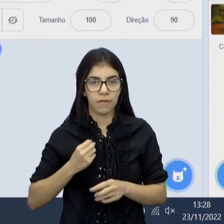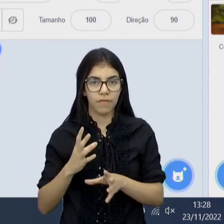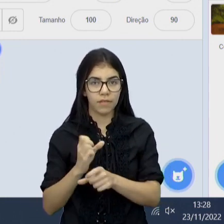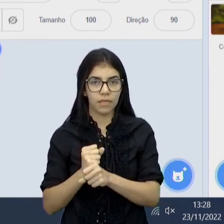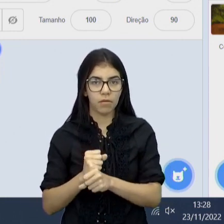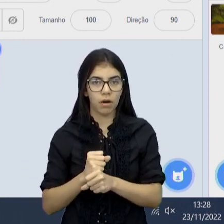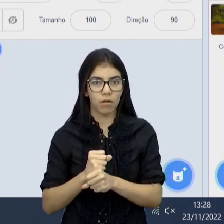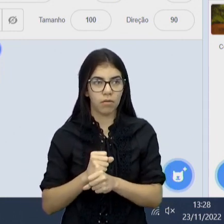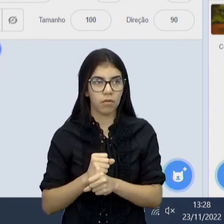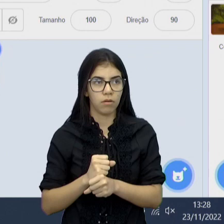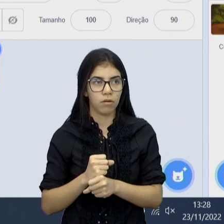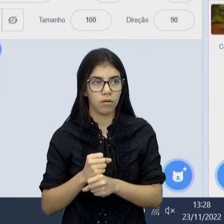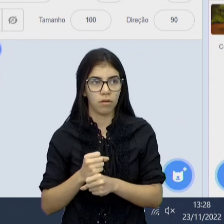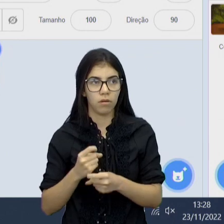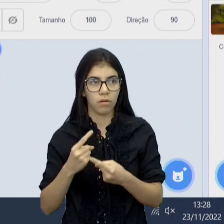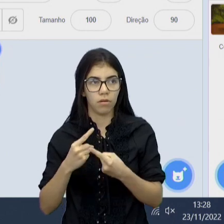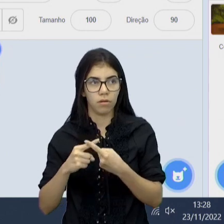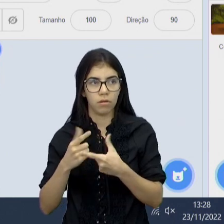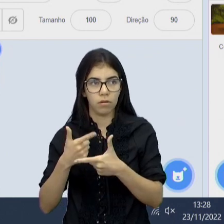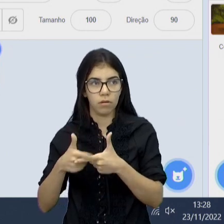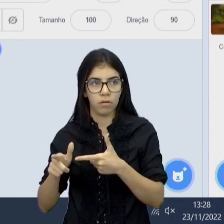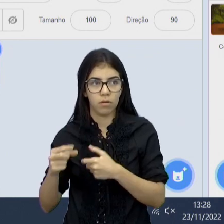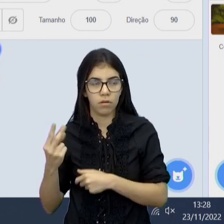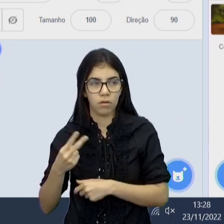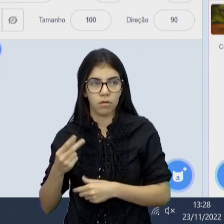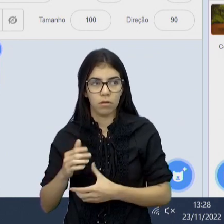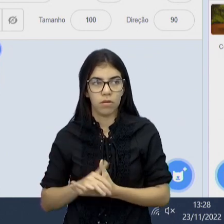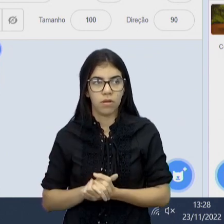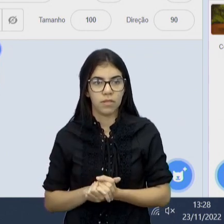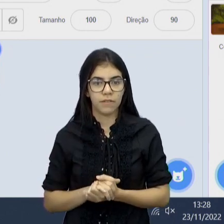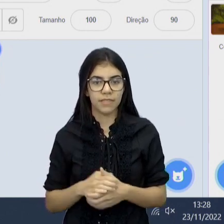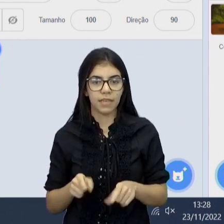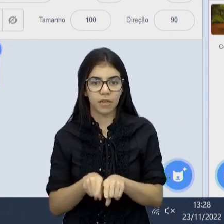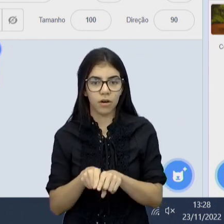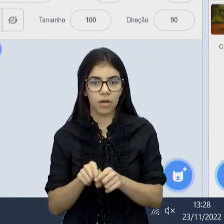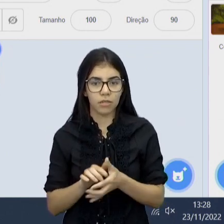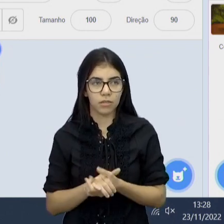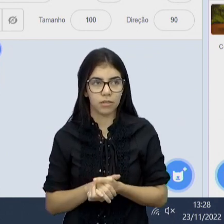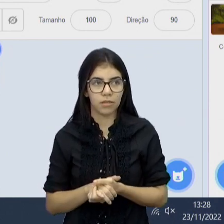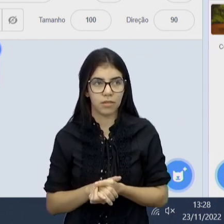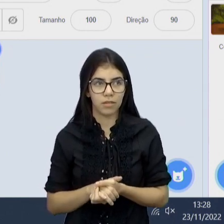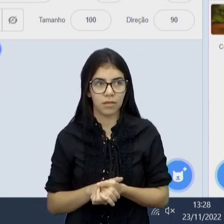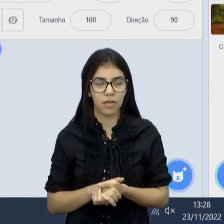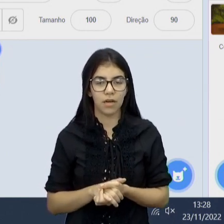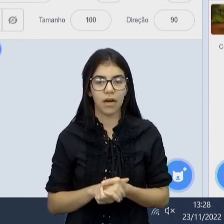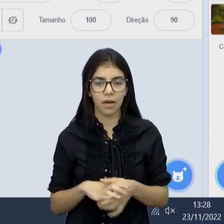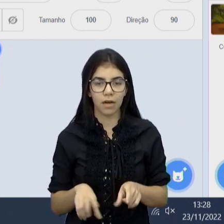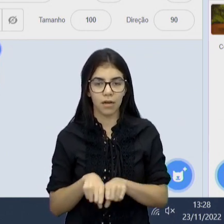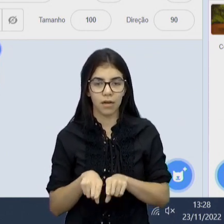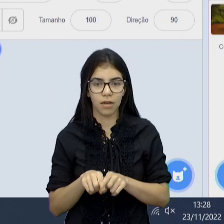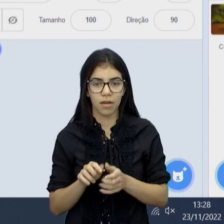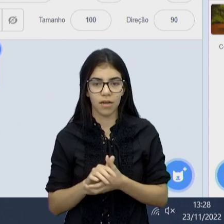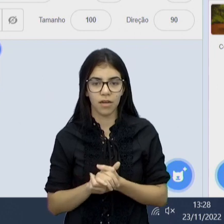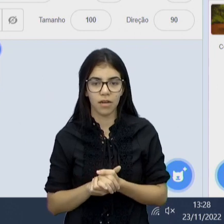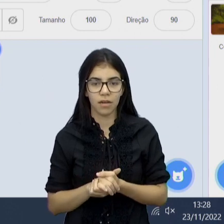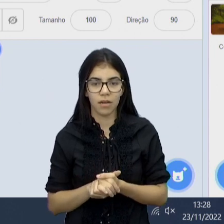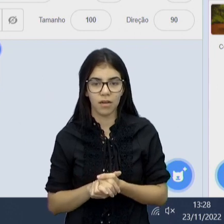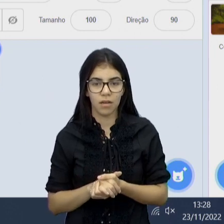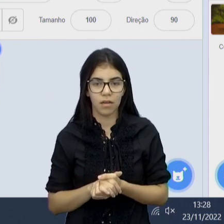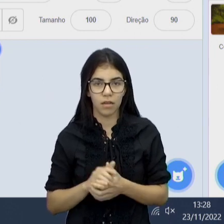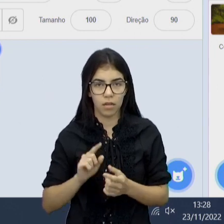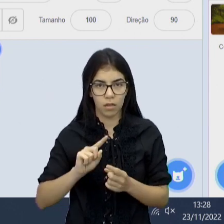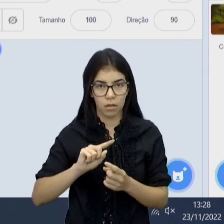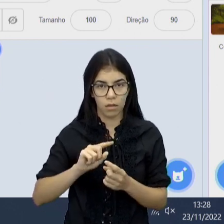multiplica por 2. Como é muito texto, coloca 3 segundos, só Tá. para ficar um pouquinho Então, mais... aqui, nesse espaço em branco vai ficar o quê? A resposta